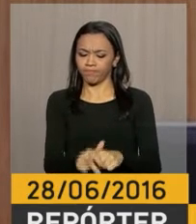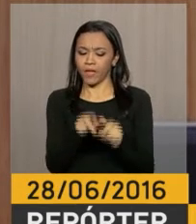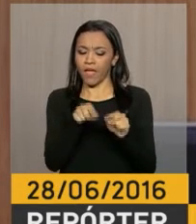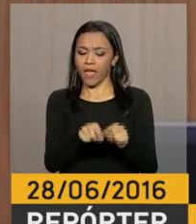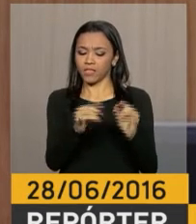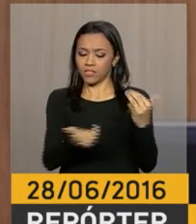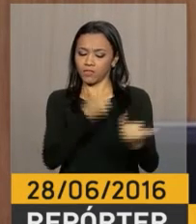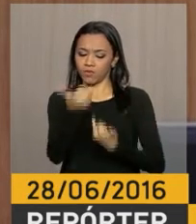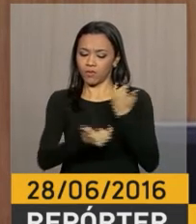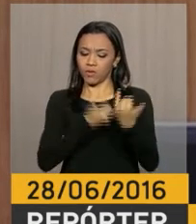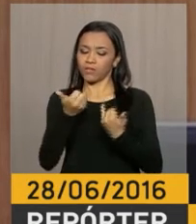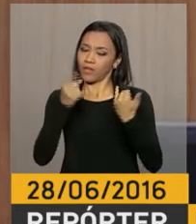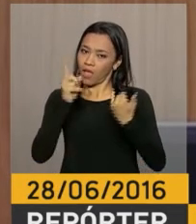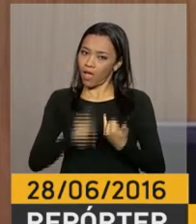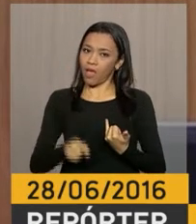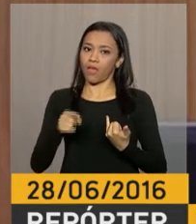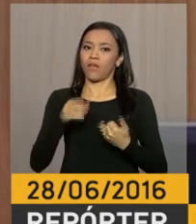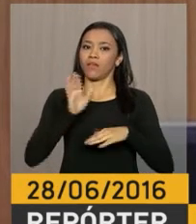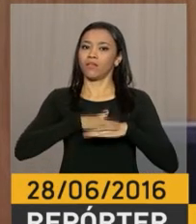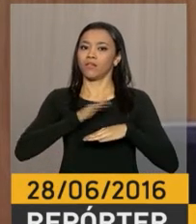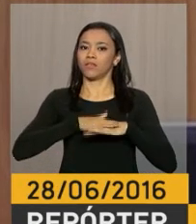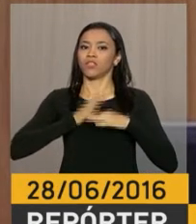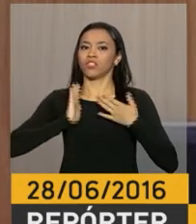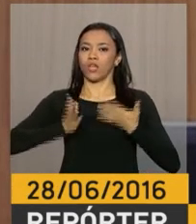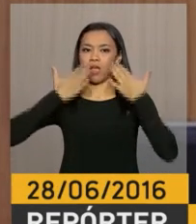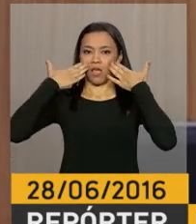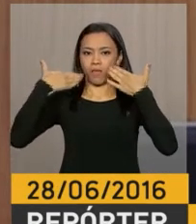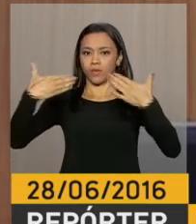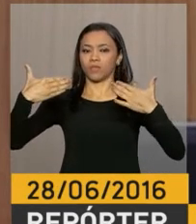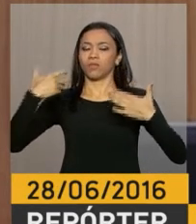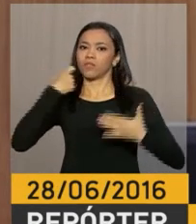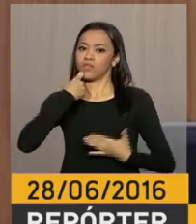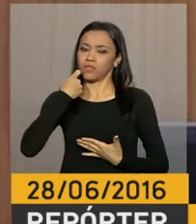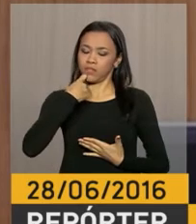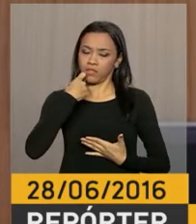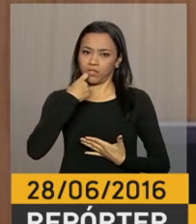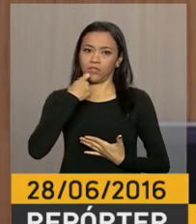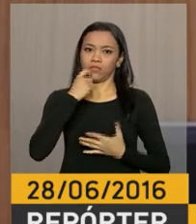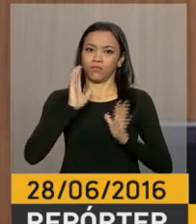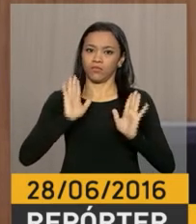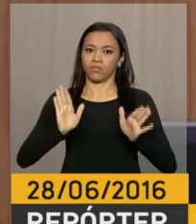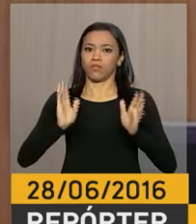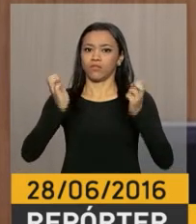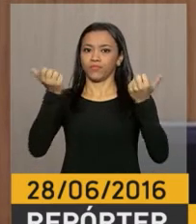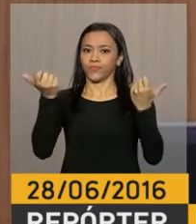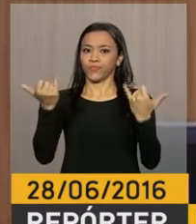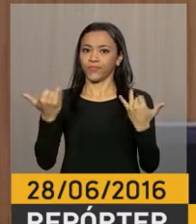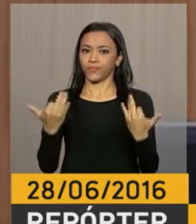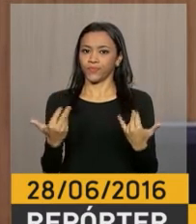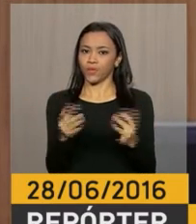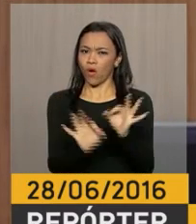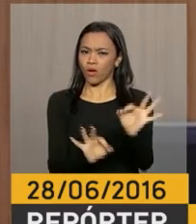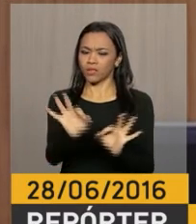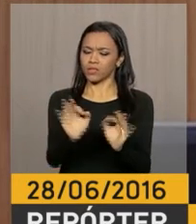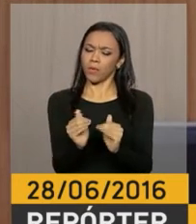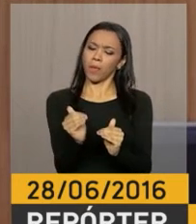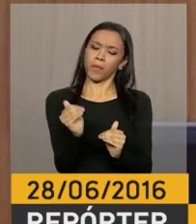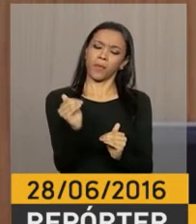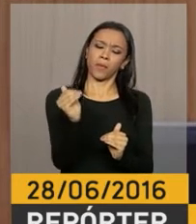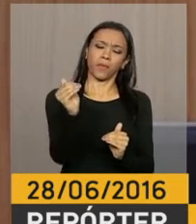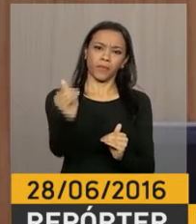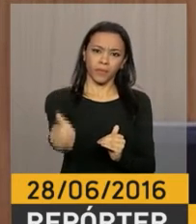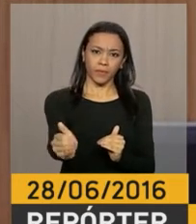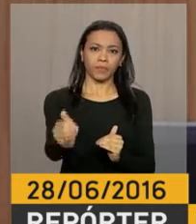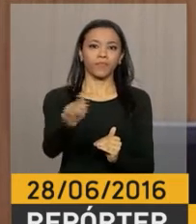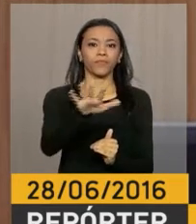de apresentação pelo Dr. Túlio já na sexta-feira, nas projeções constantes da nota de imprensa